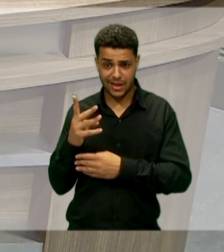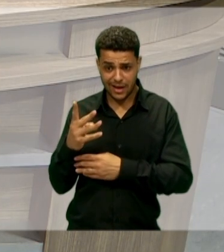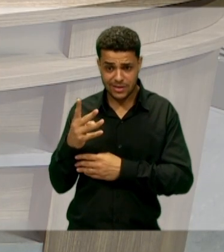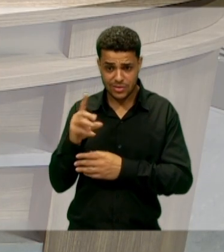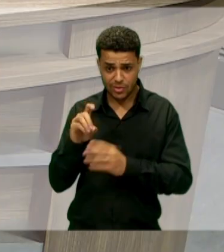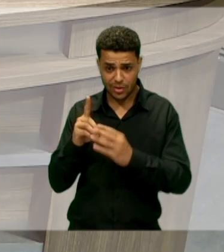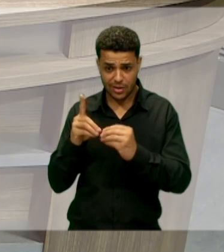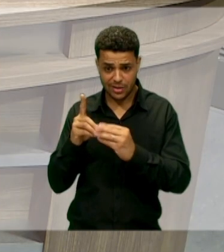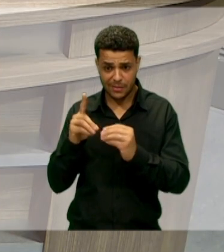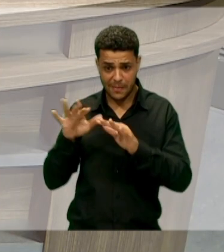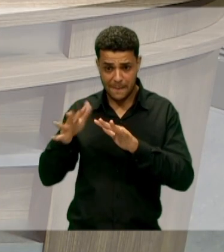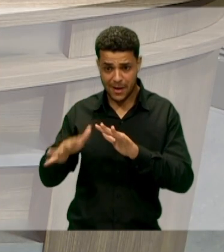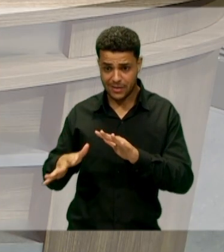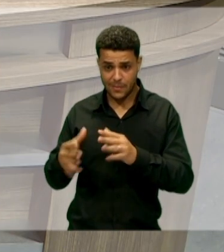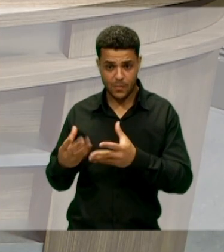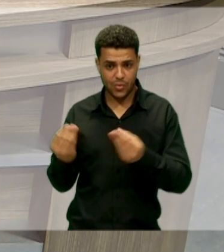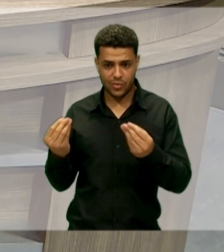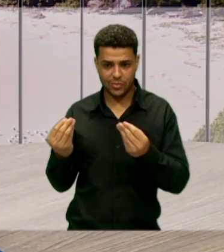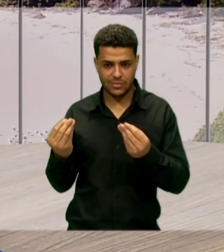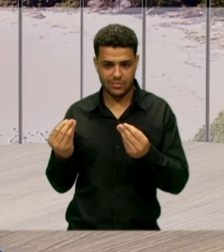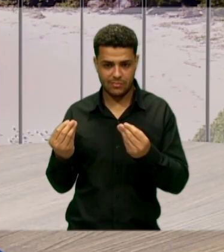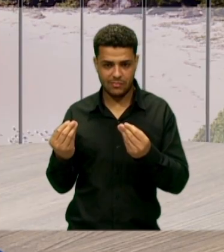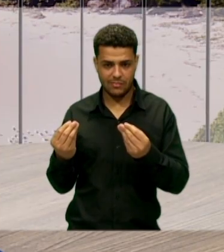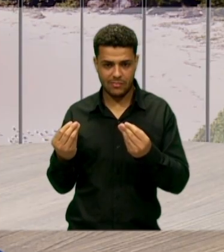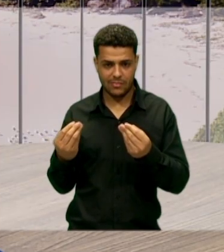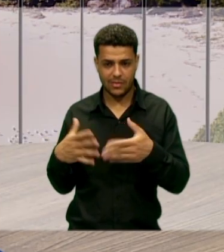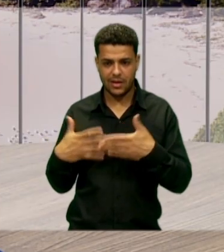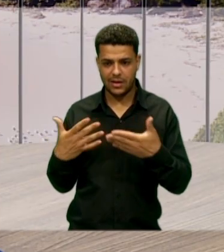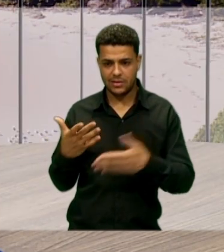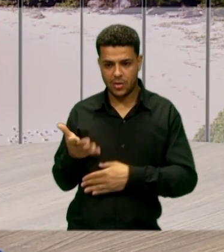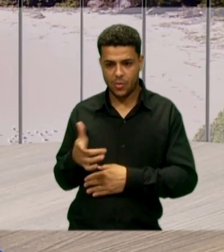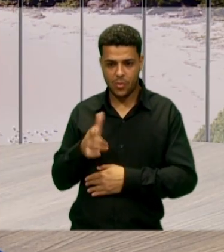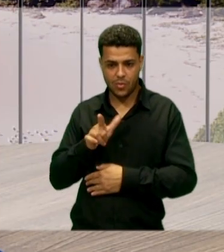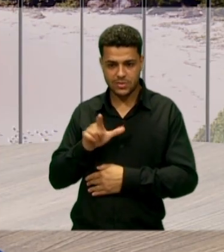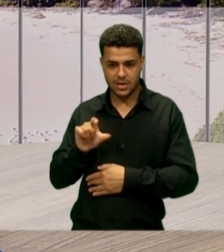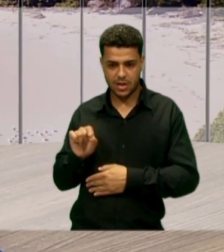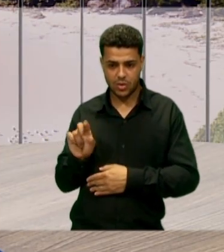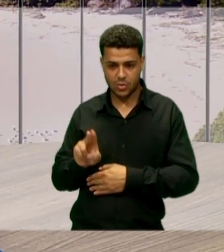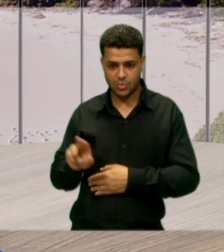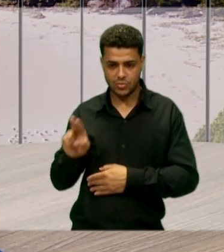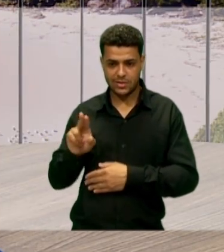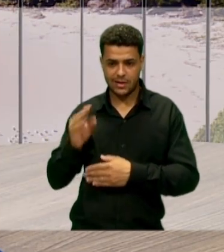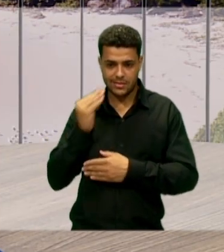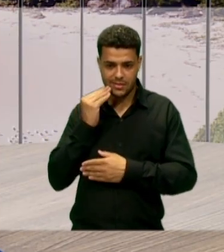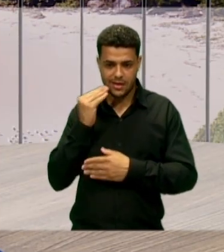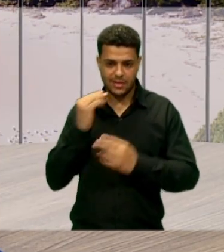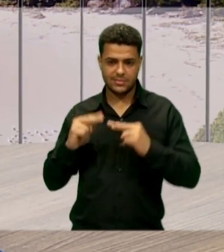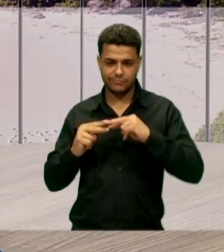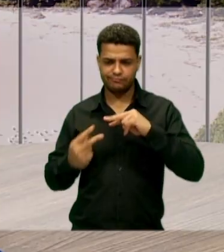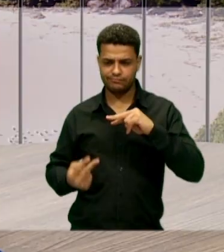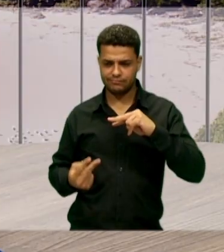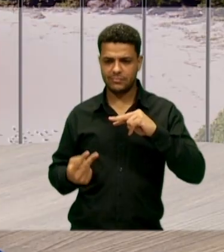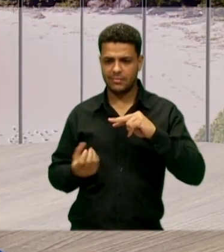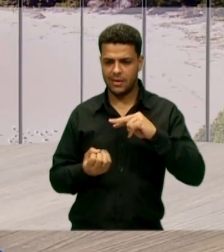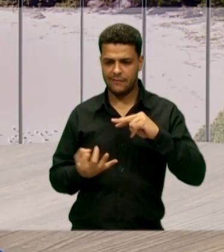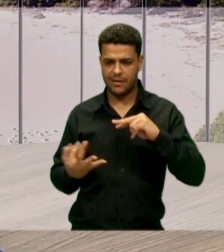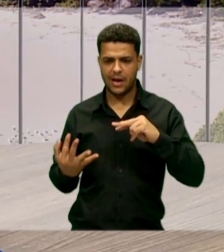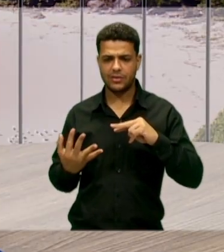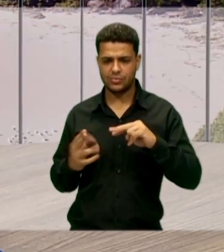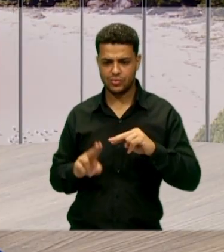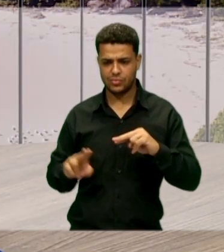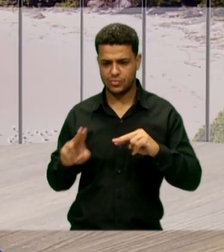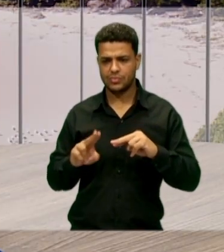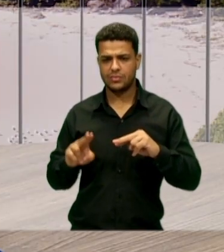3 dólares, barateou muito. Né? Então, a gente consegue hoje usar testes de sequenciamento em diversos